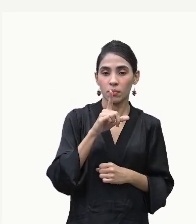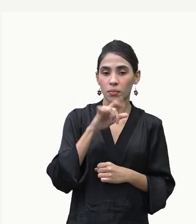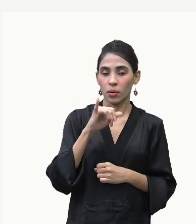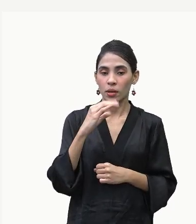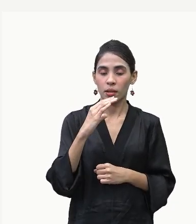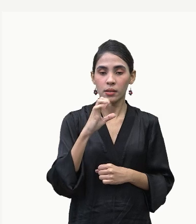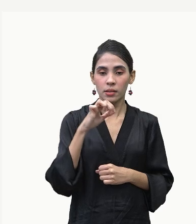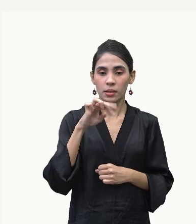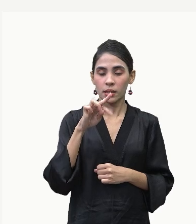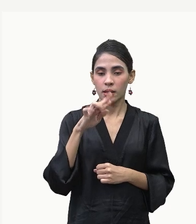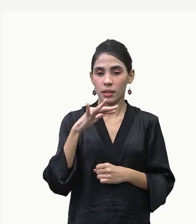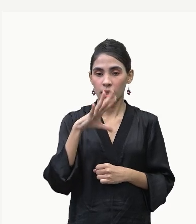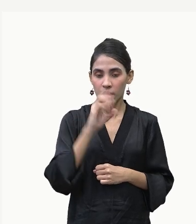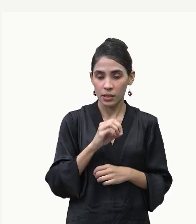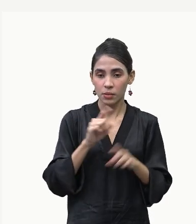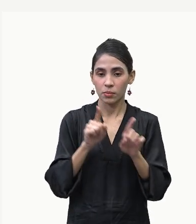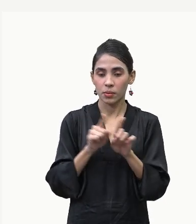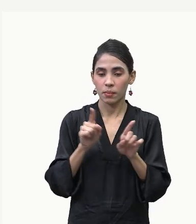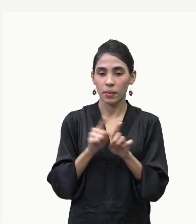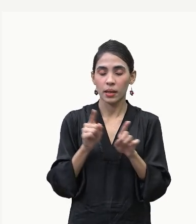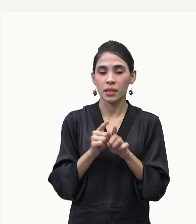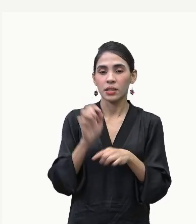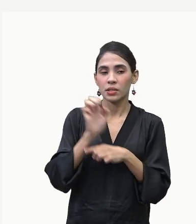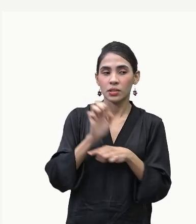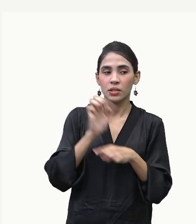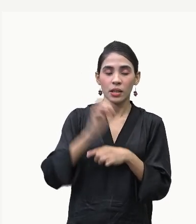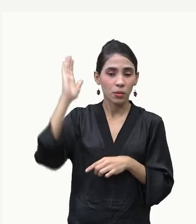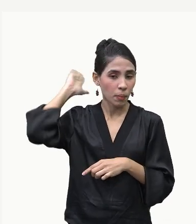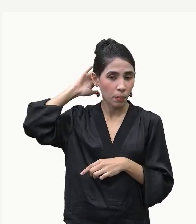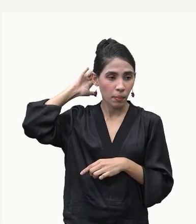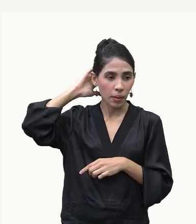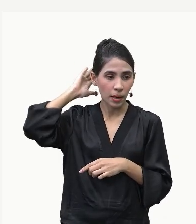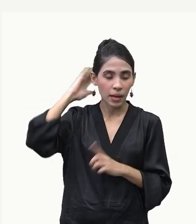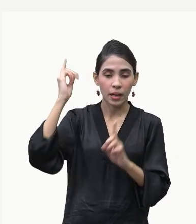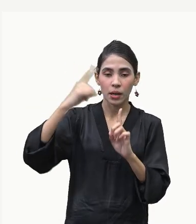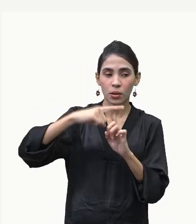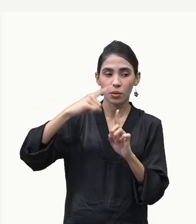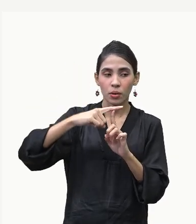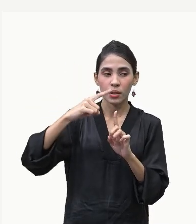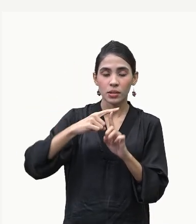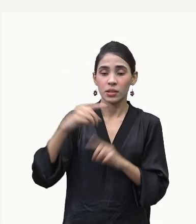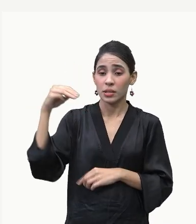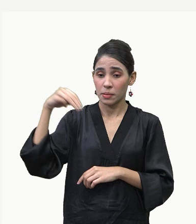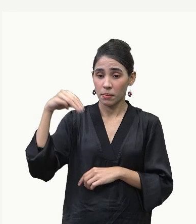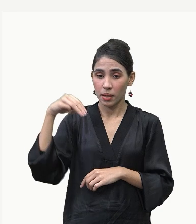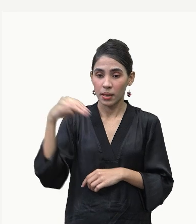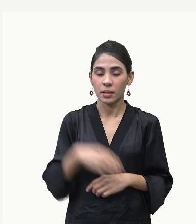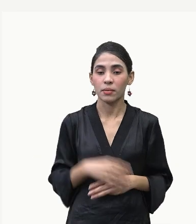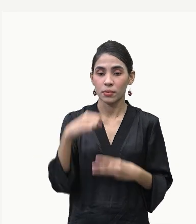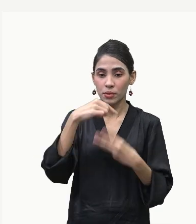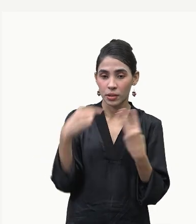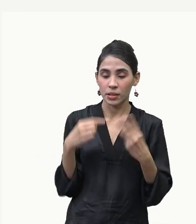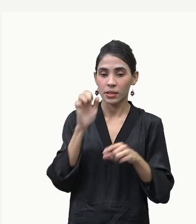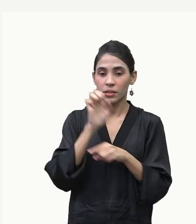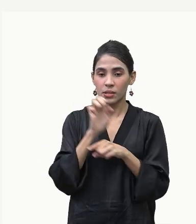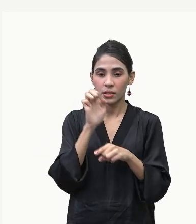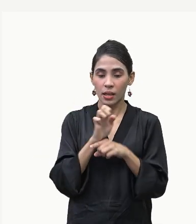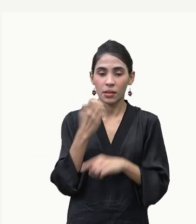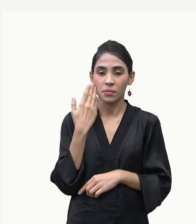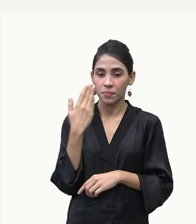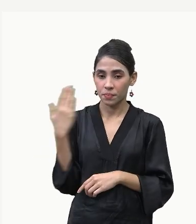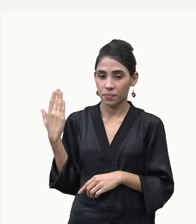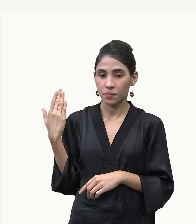do entroncamento Pará, Tocantins e Maranhão, é justamente os três estados que estão aqui